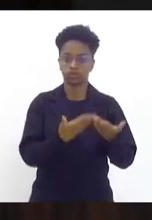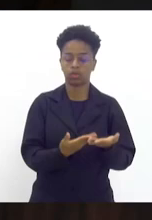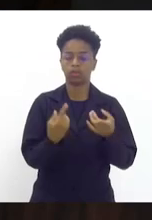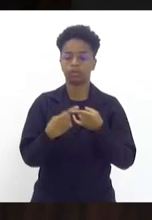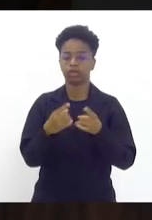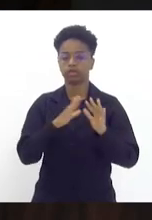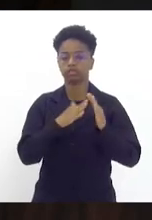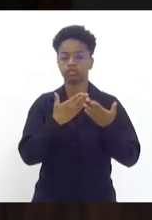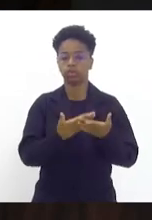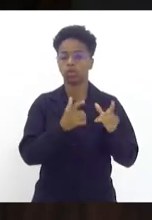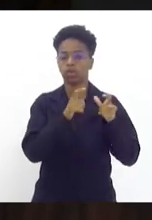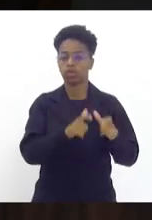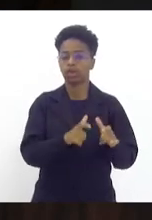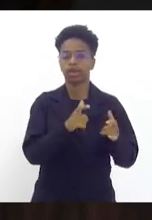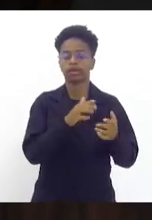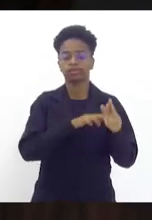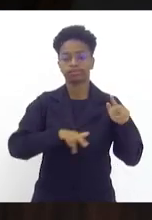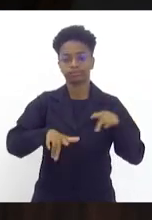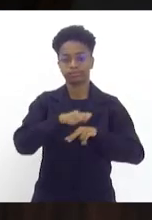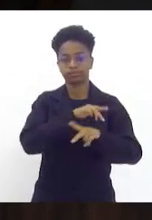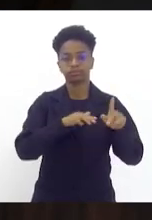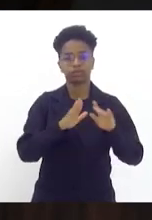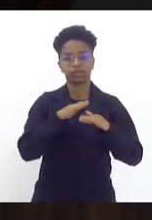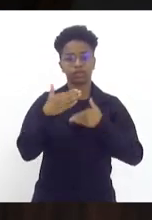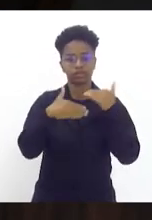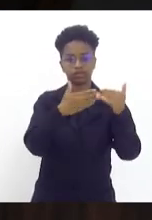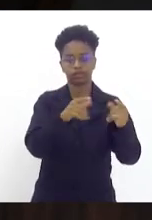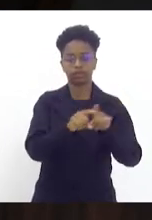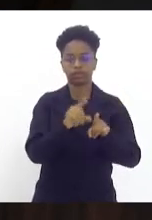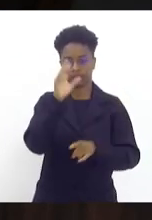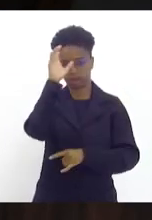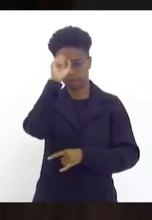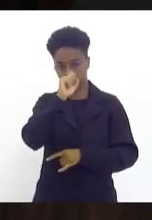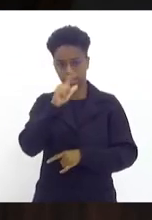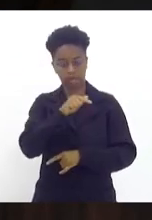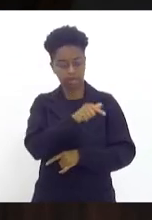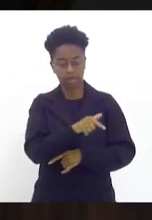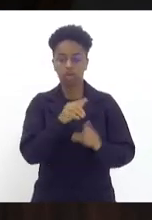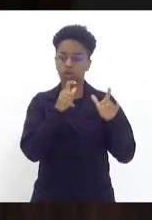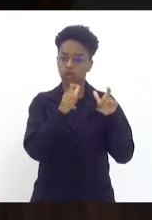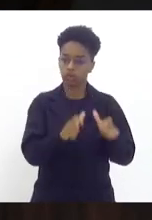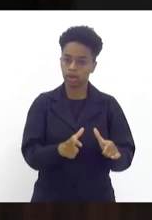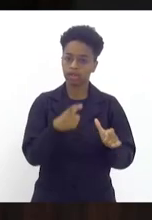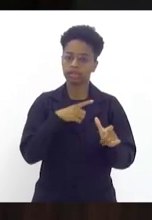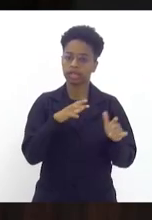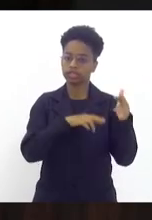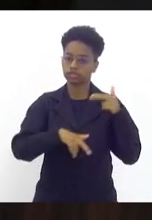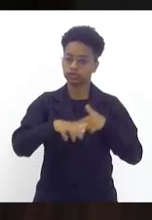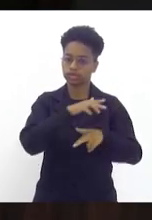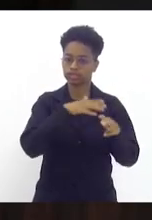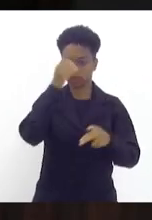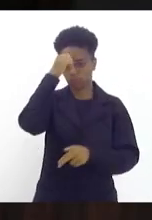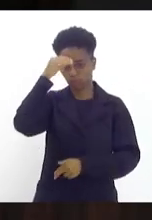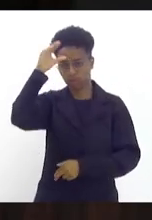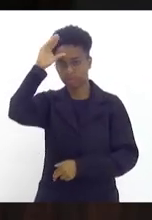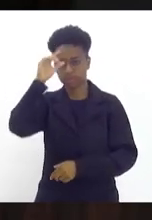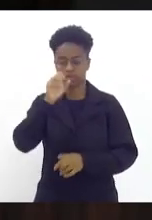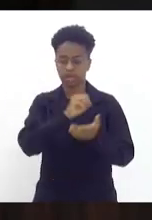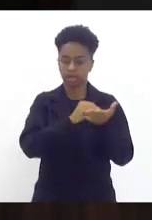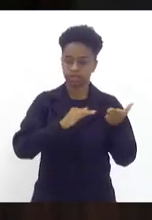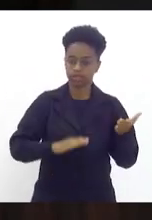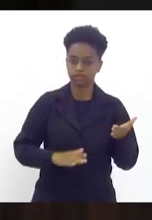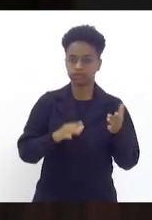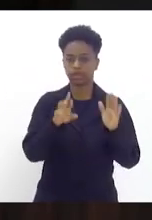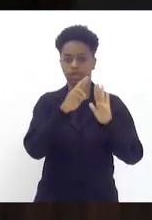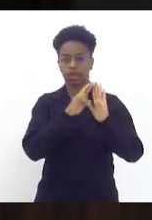espaço diversificado de desenvolvimento e aprendizagem, é um local que reúne diversidade de conhecimentos,